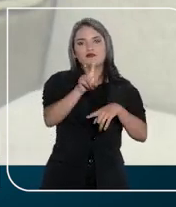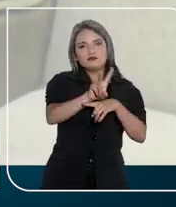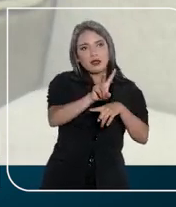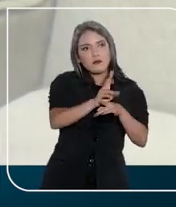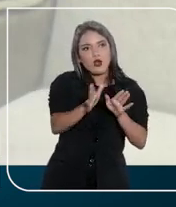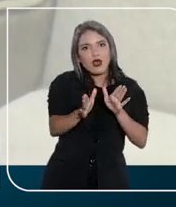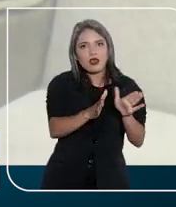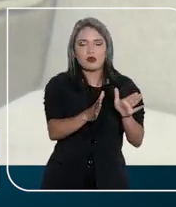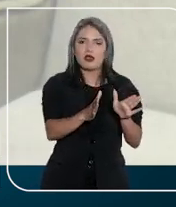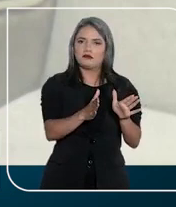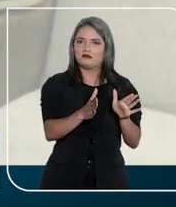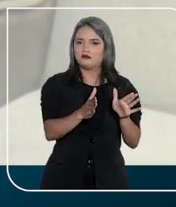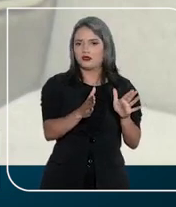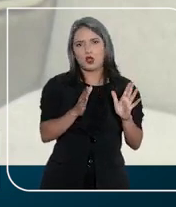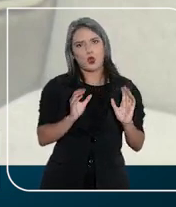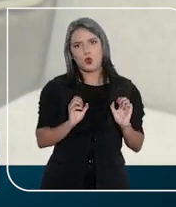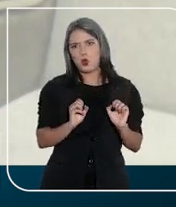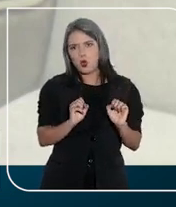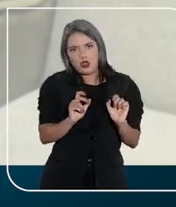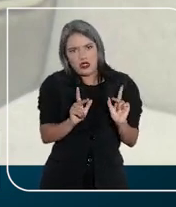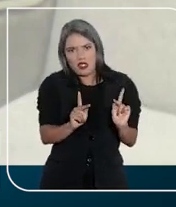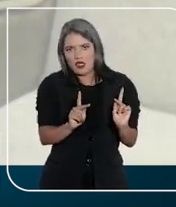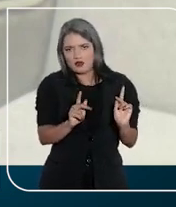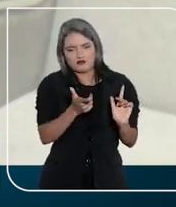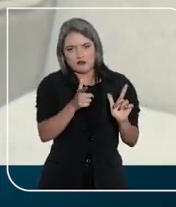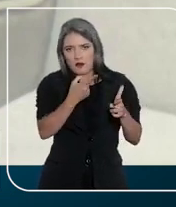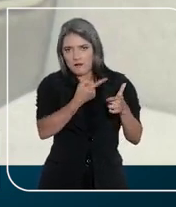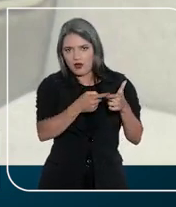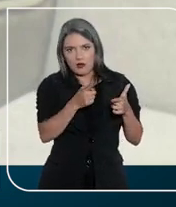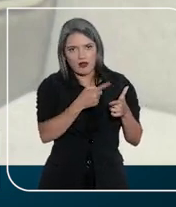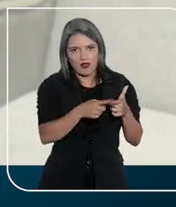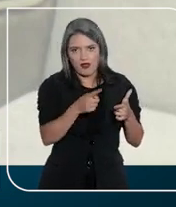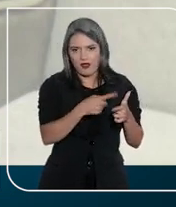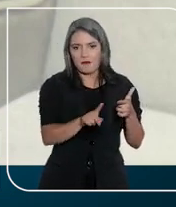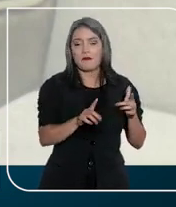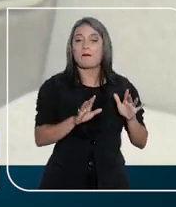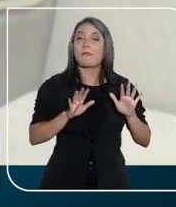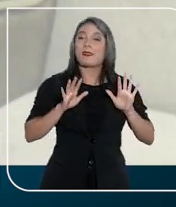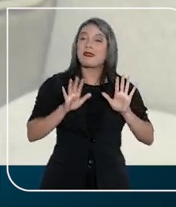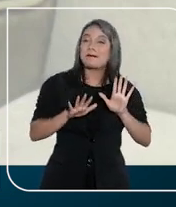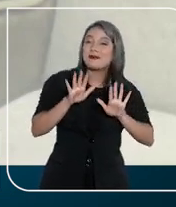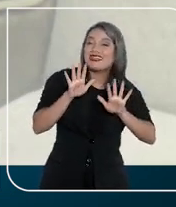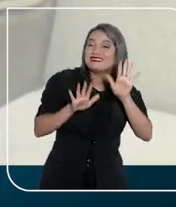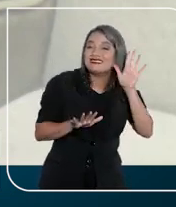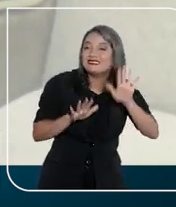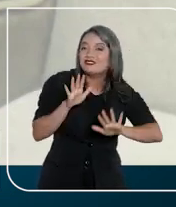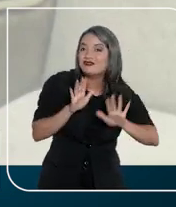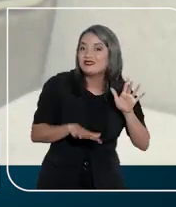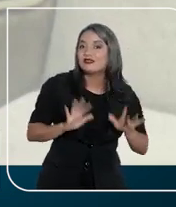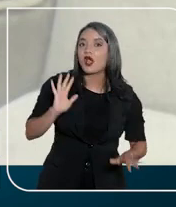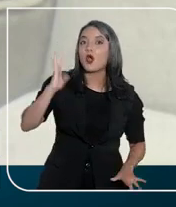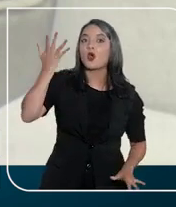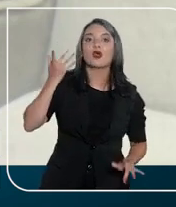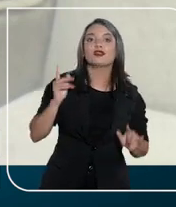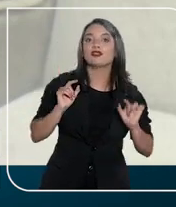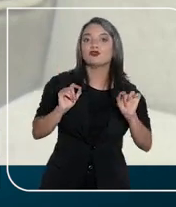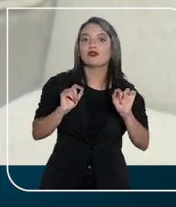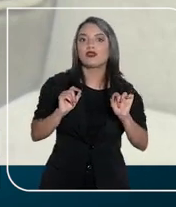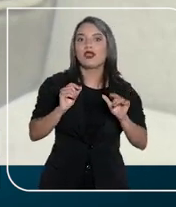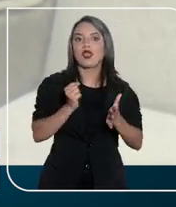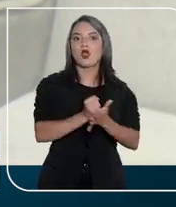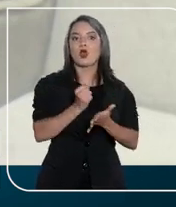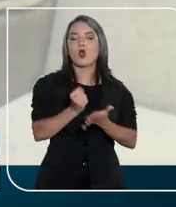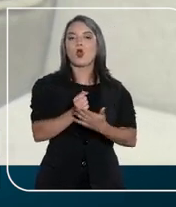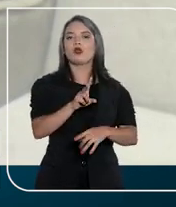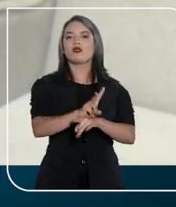temporária, não haveria, portanto, também direito à nomeação. Mas, muitas vezes, a contratação temporária